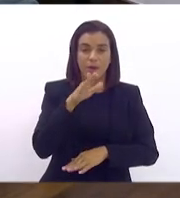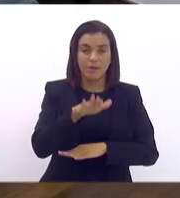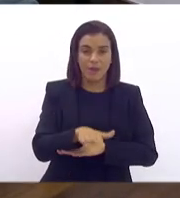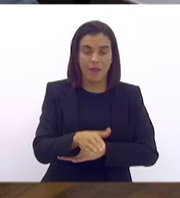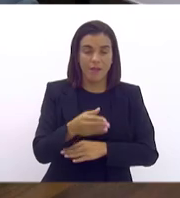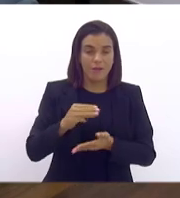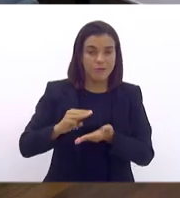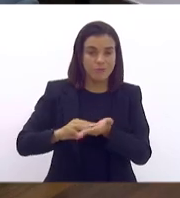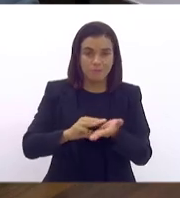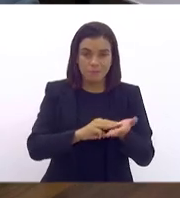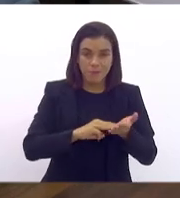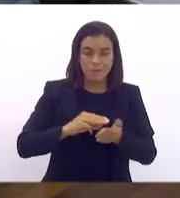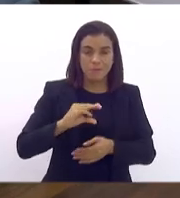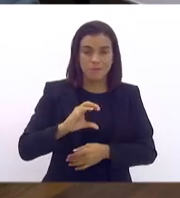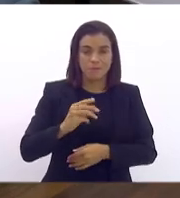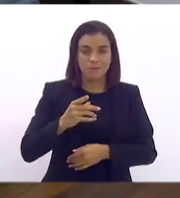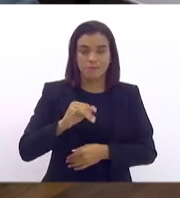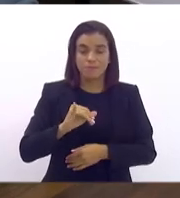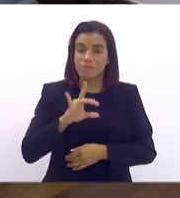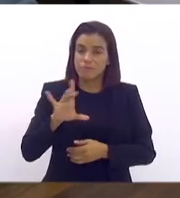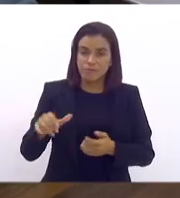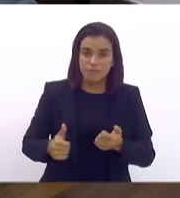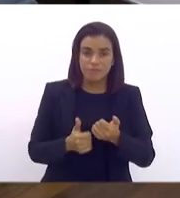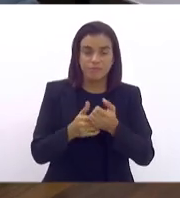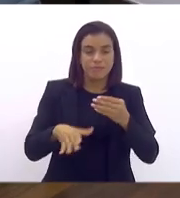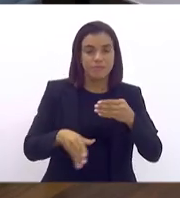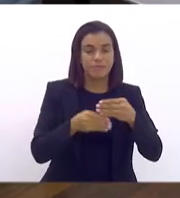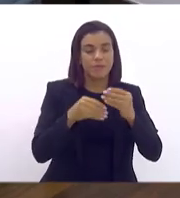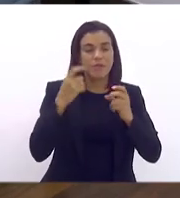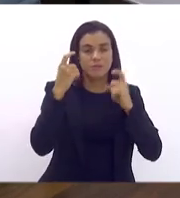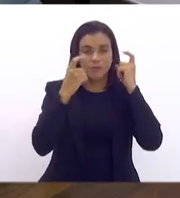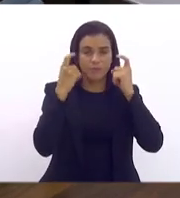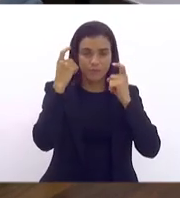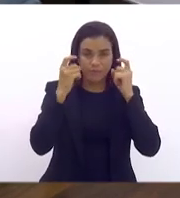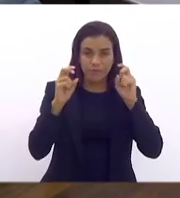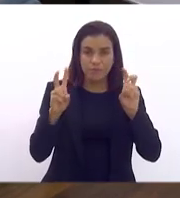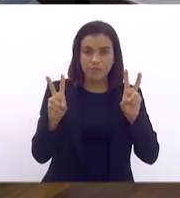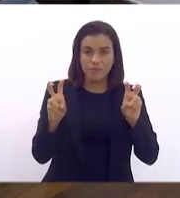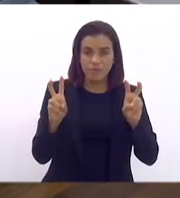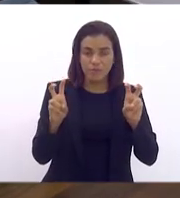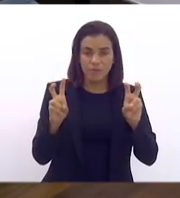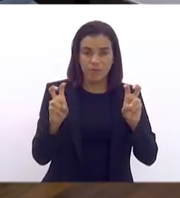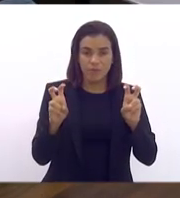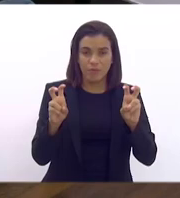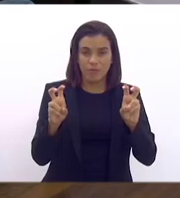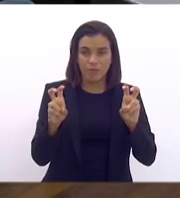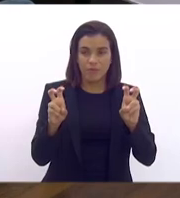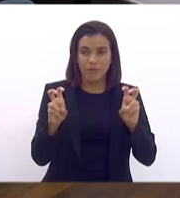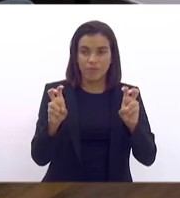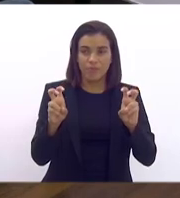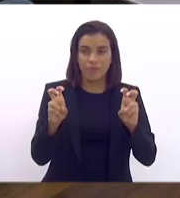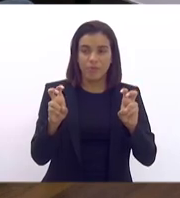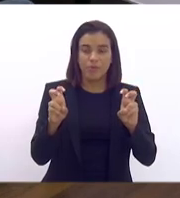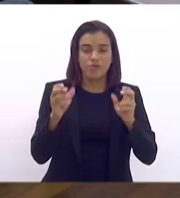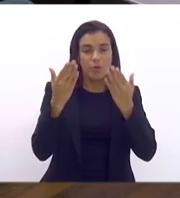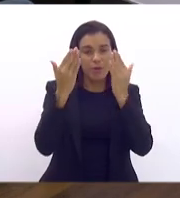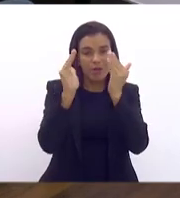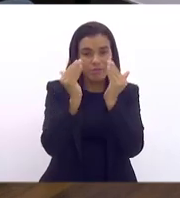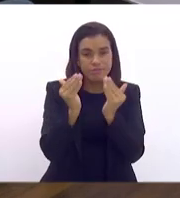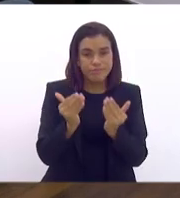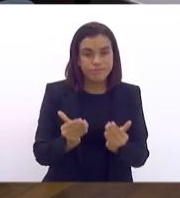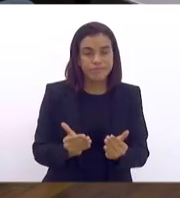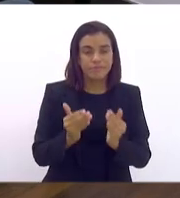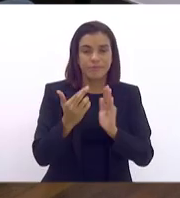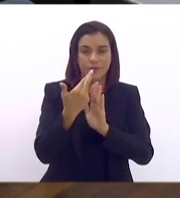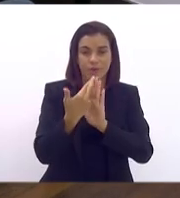membros dessa CPI. Só reiterar as preocupações de Vossa Excelência com relação a apreciação do